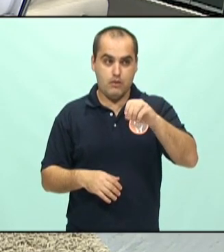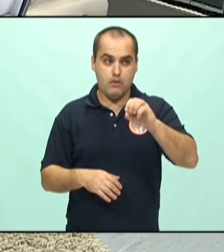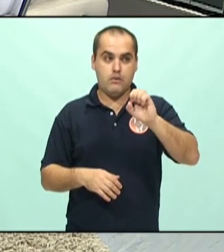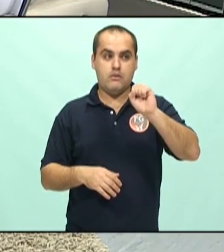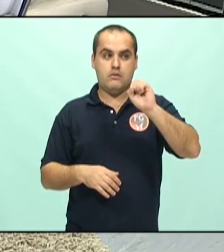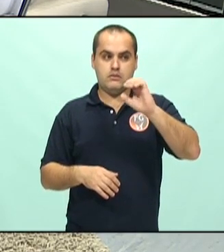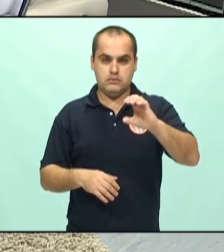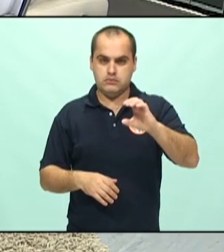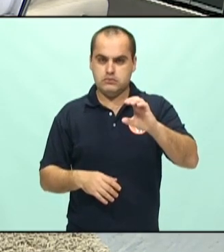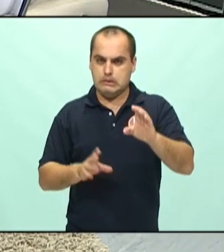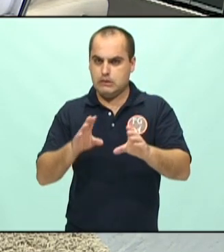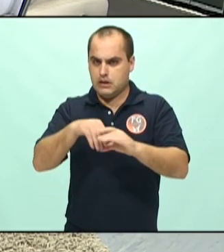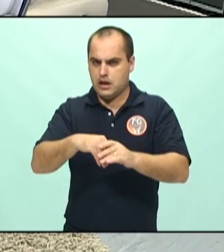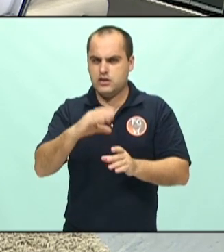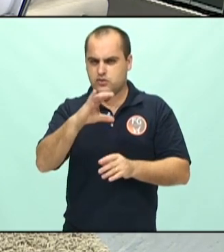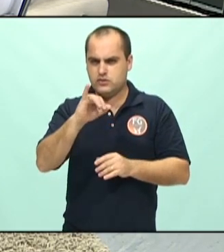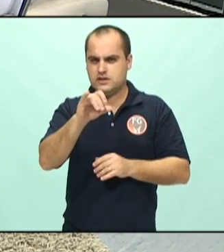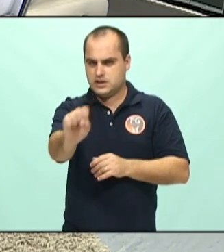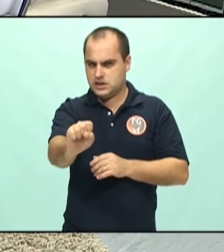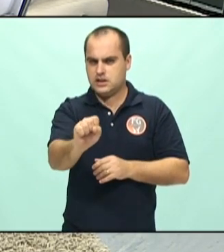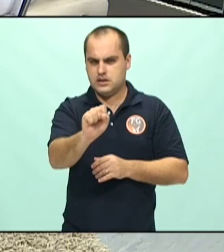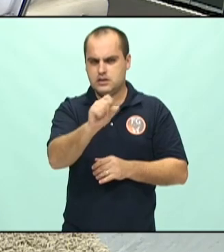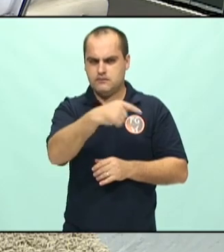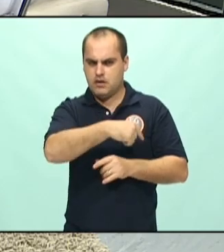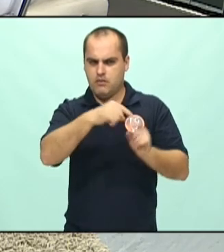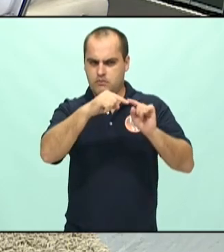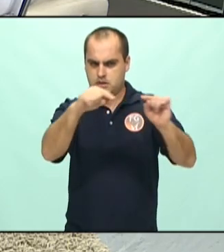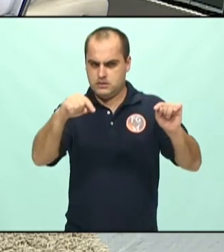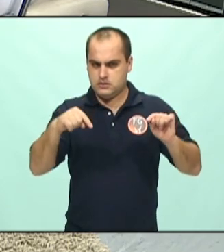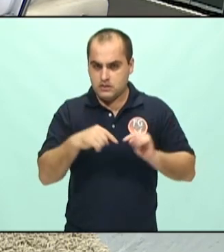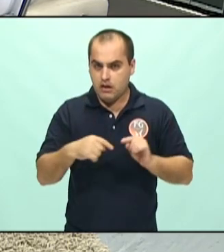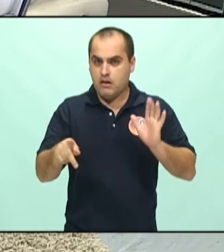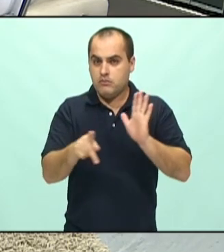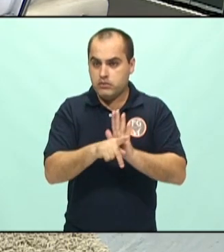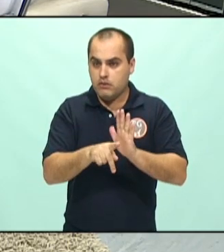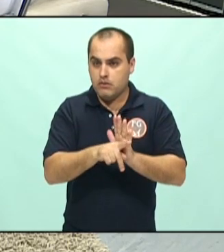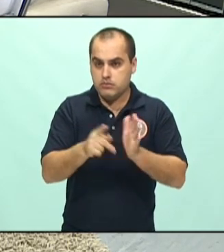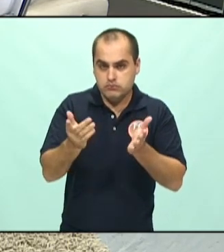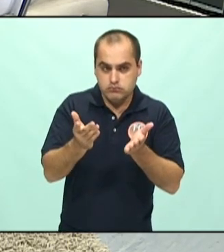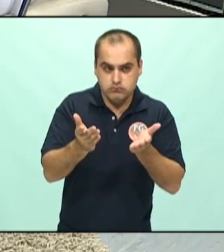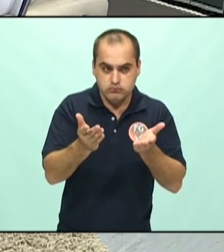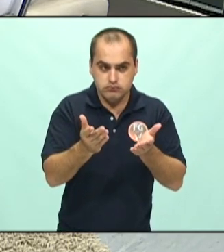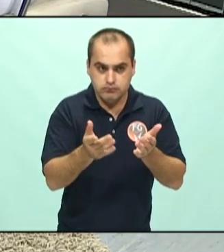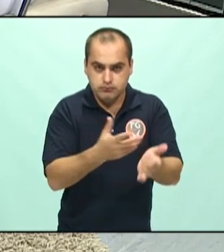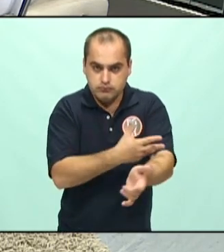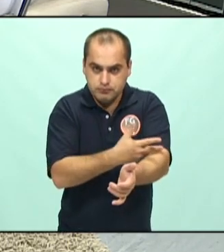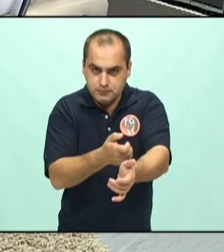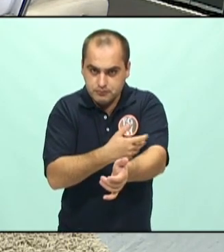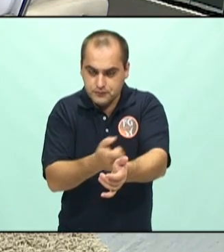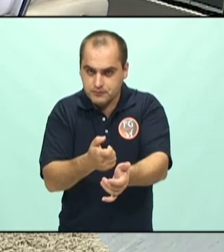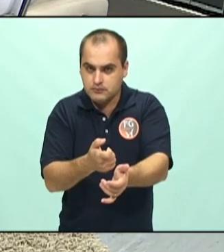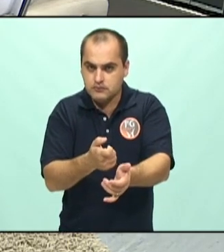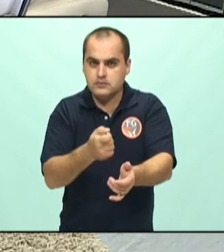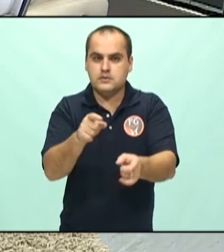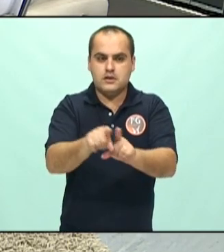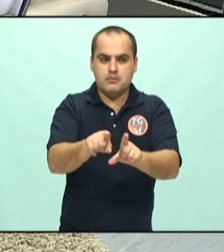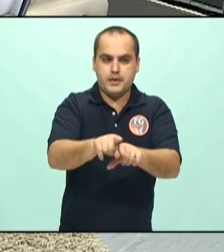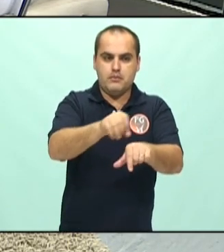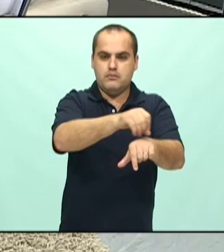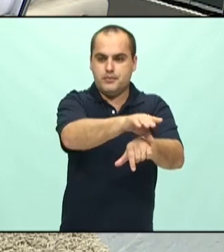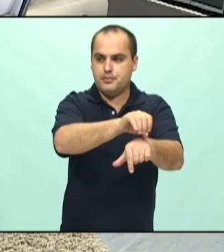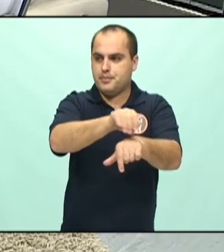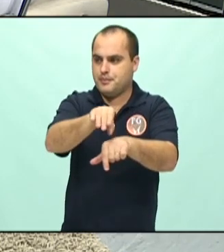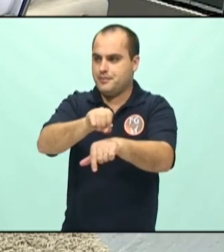fiz uma sala onde vai ser feita coleta e redistribuição é uma espécie de agência decolar e